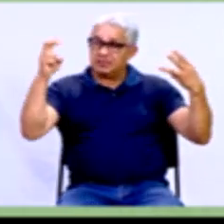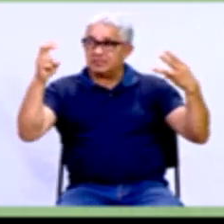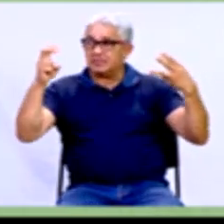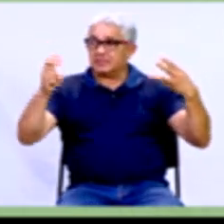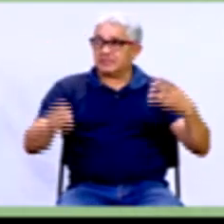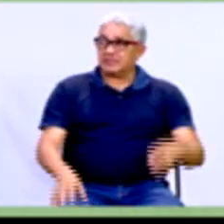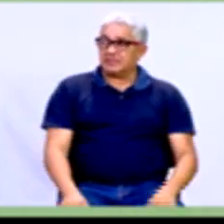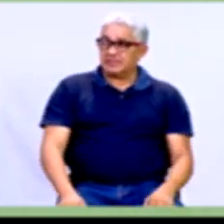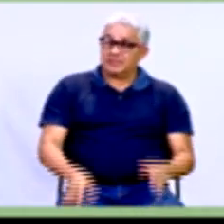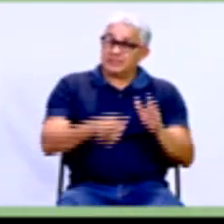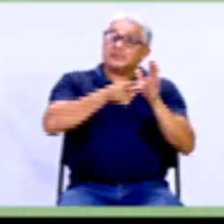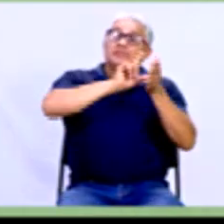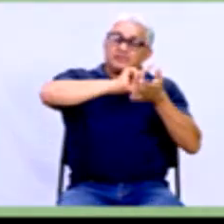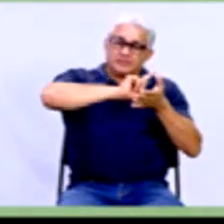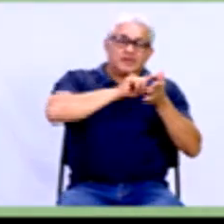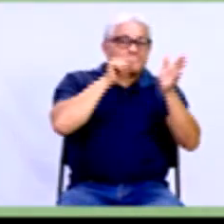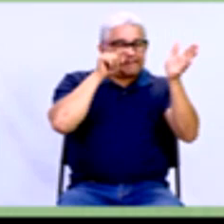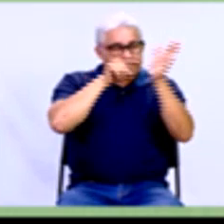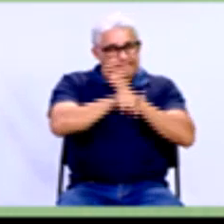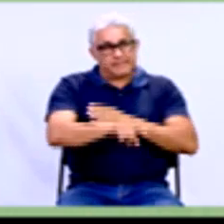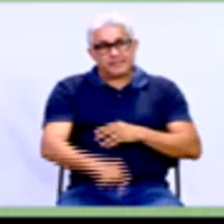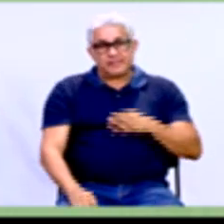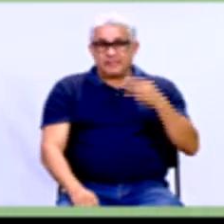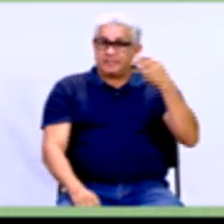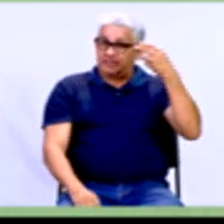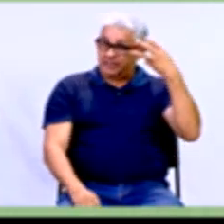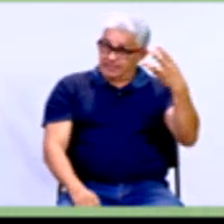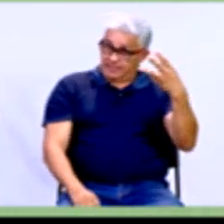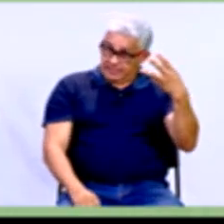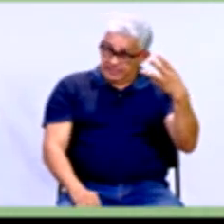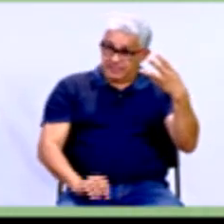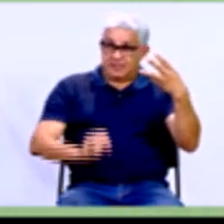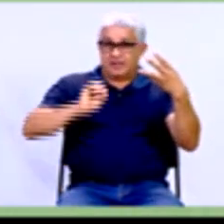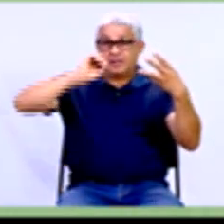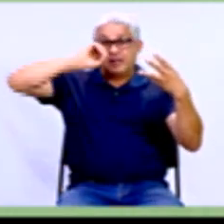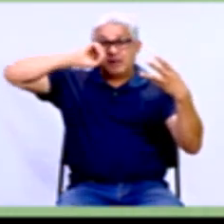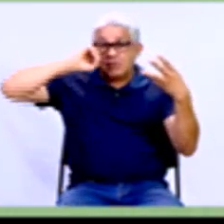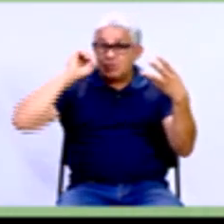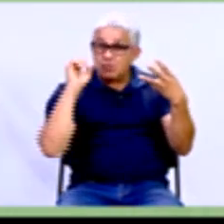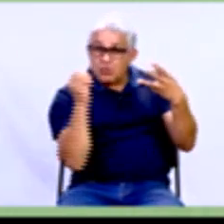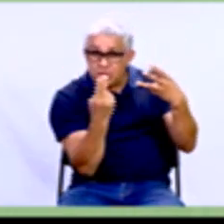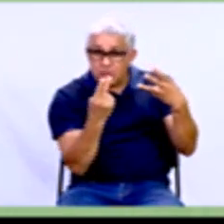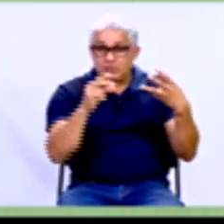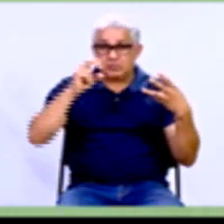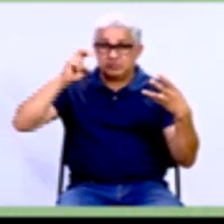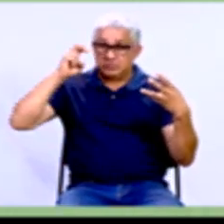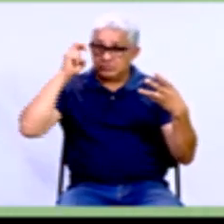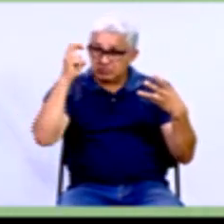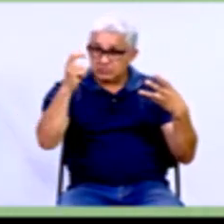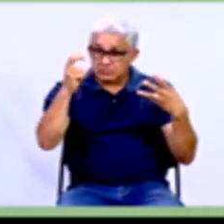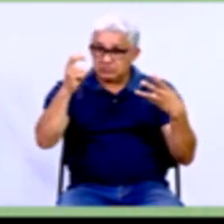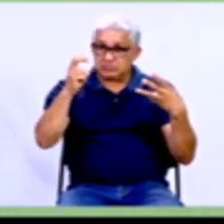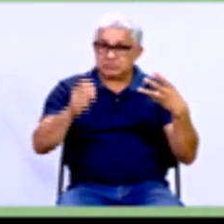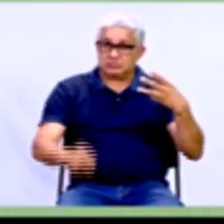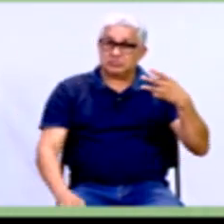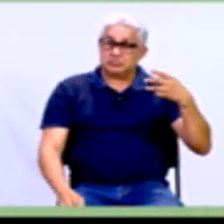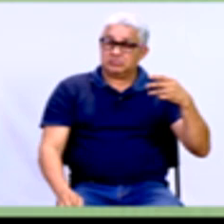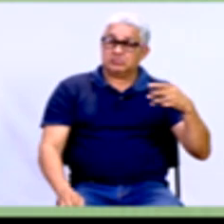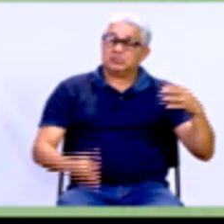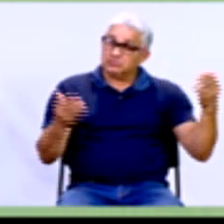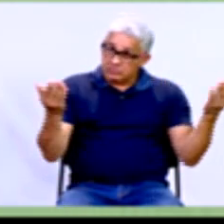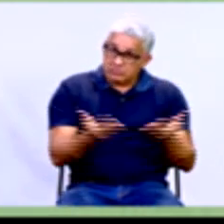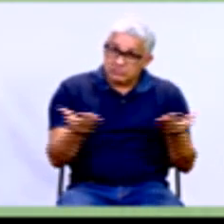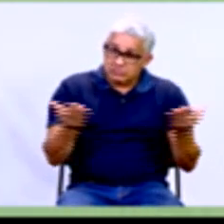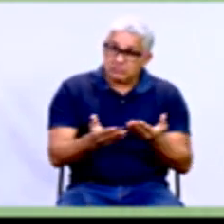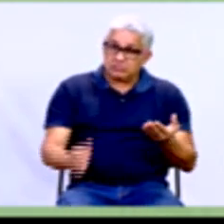Na questão anterior, a gente perguntou da probabilidade de cair ou um 3 ou um 5. E aqui a gente está falando